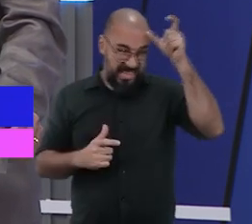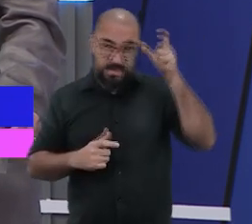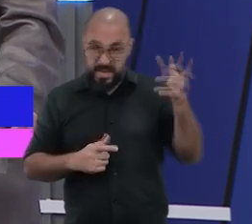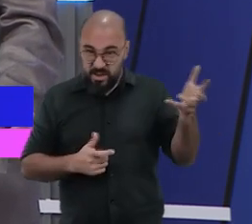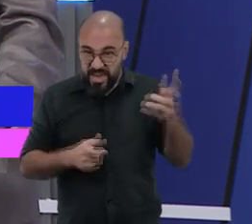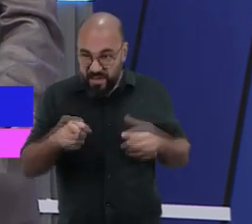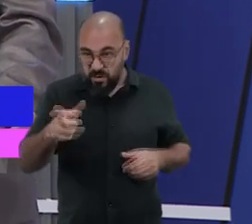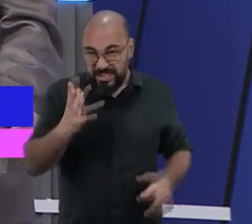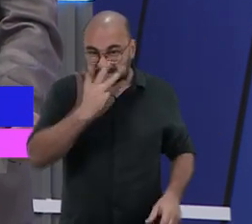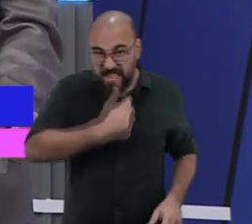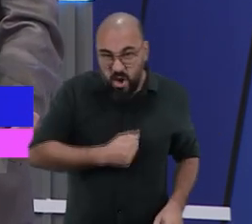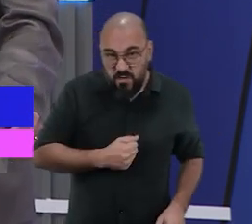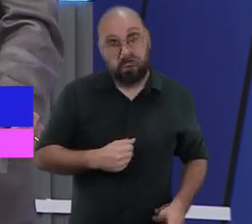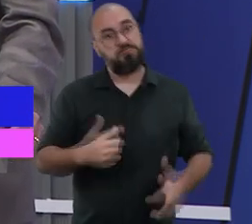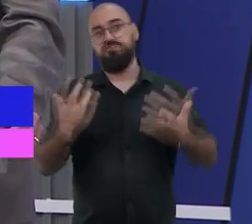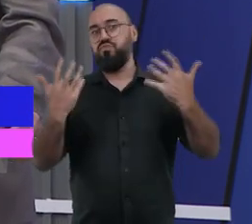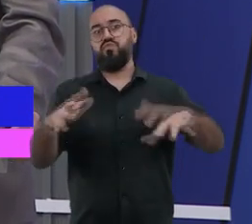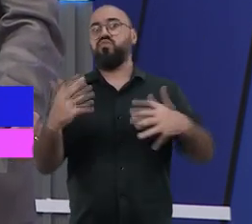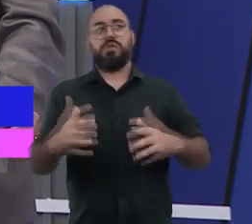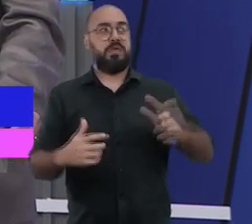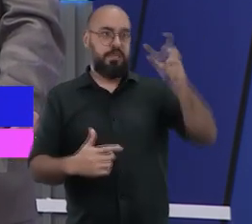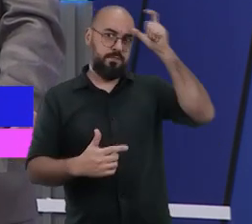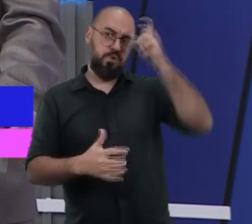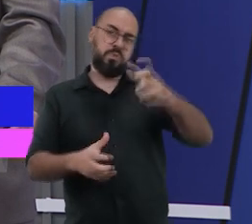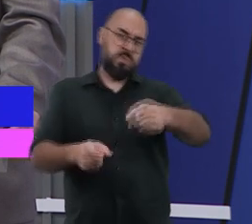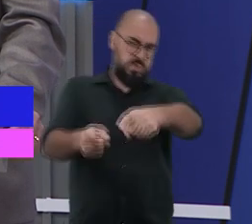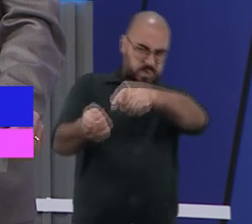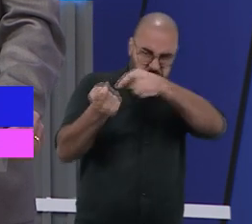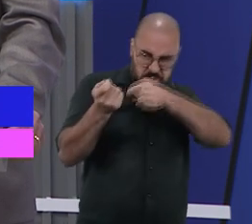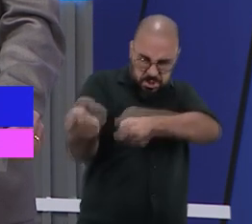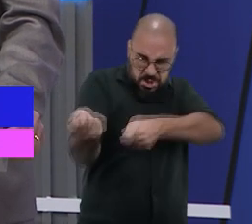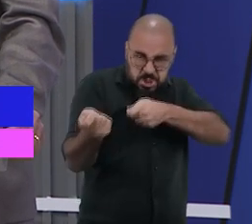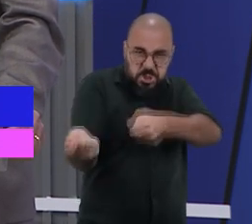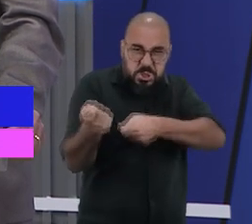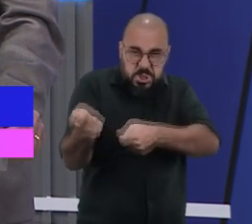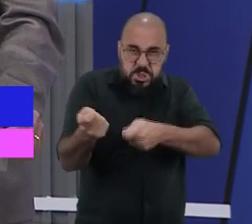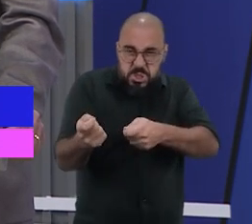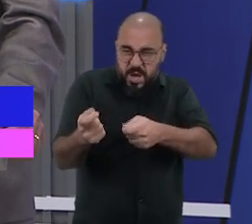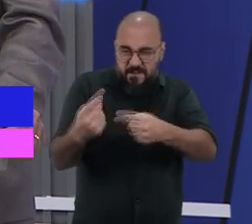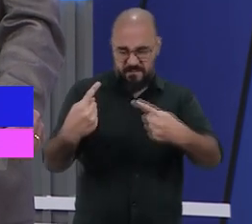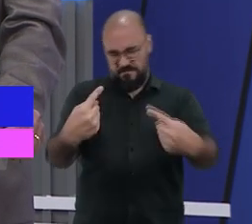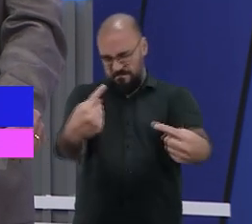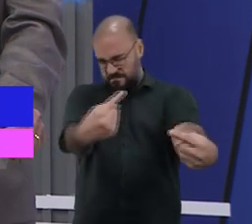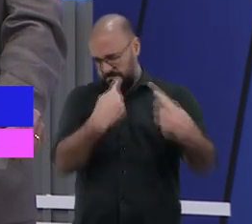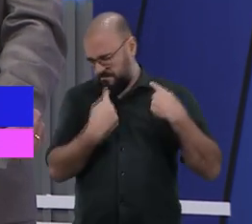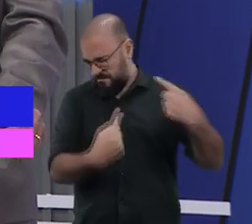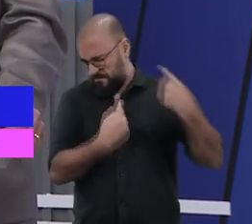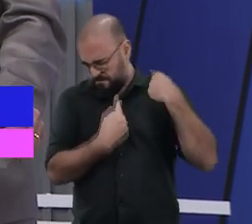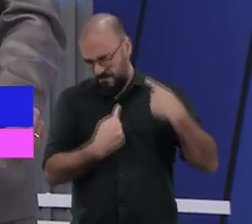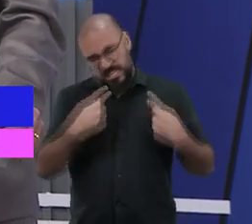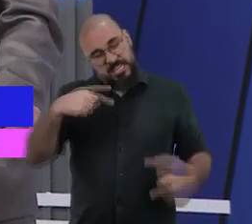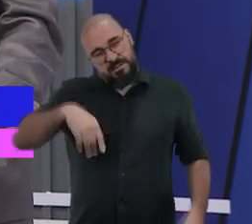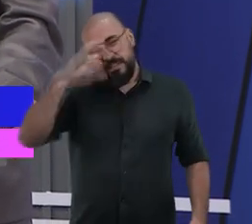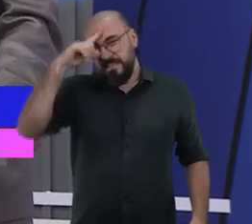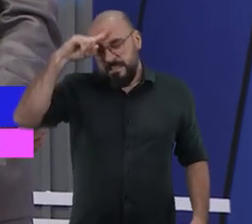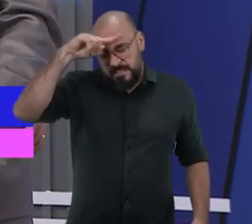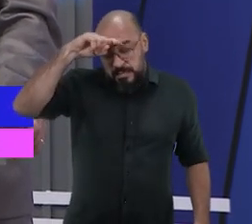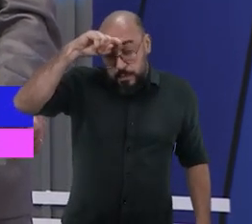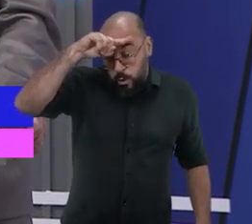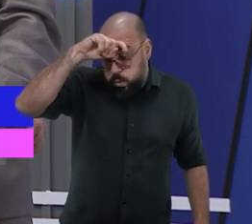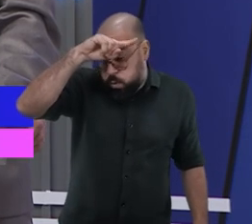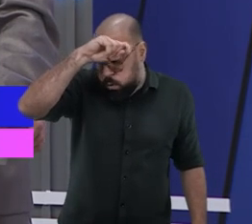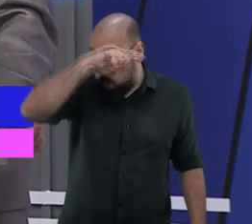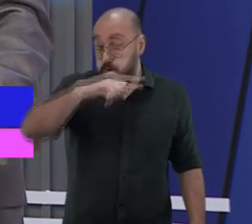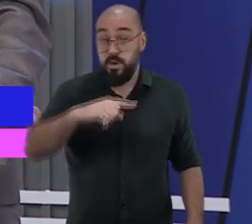se perca. Ora, quando você decide a salvação, Deus vai te ajudar, mas o caminho será um caminho mais